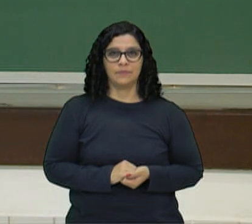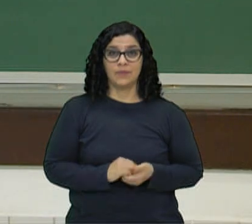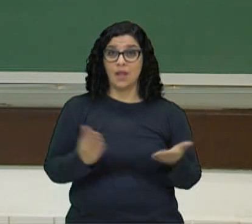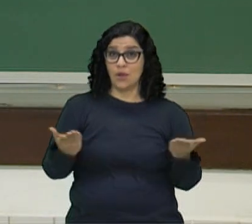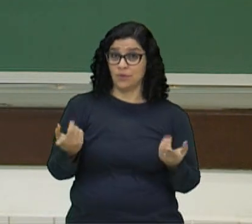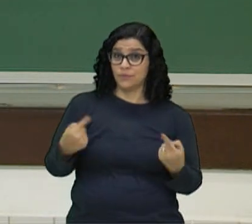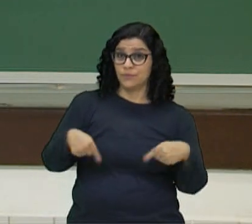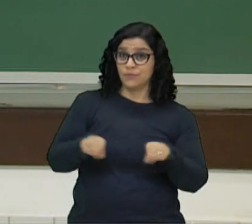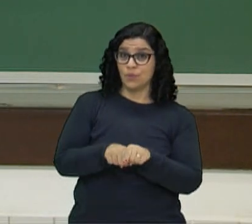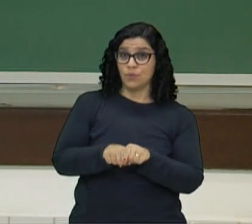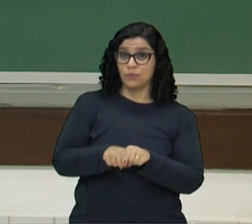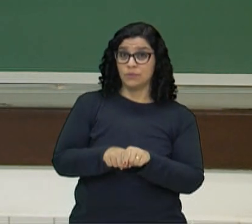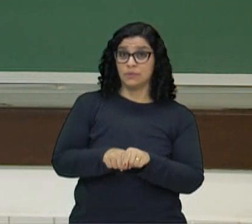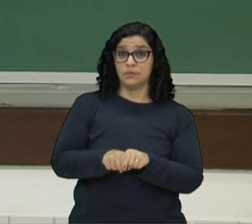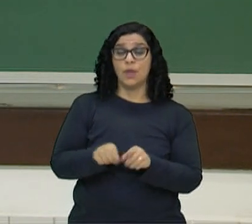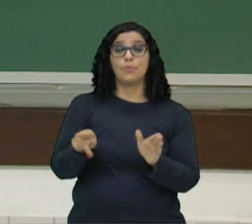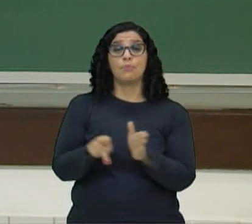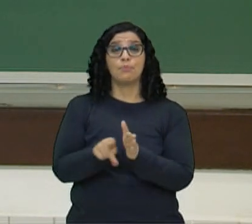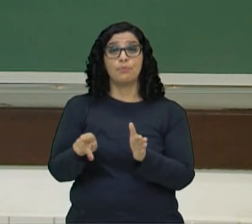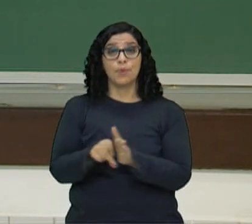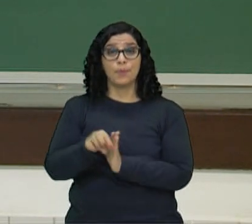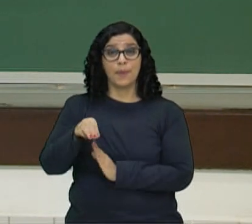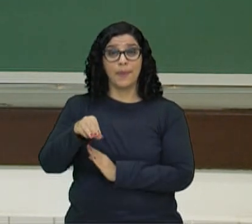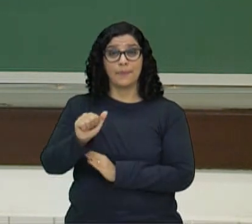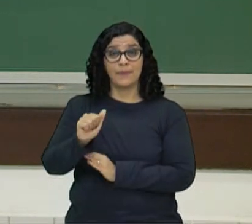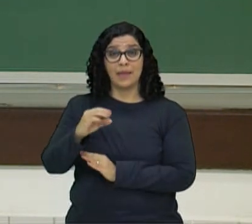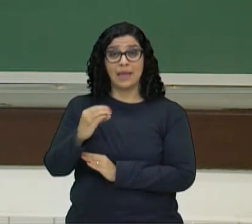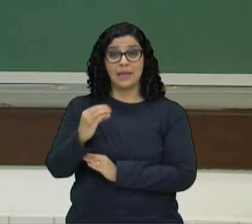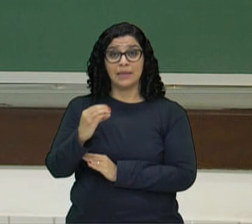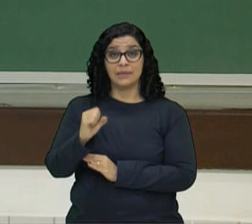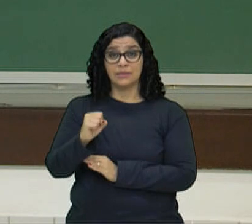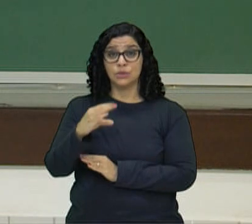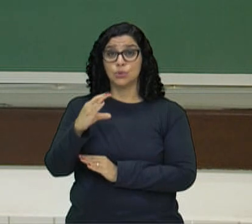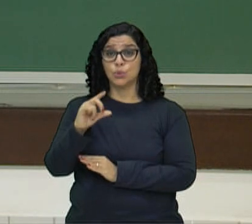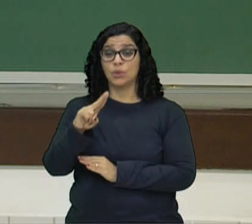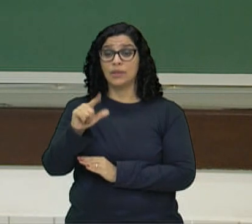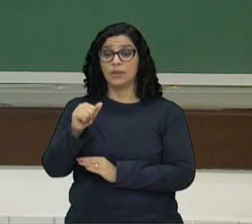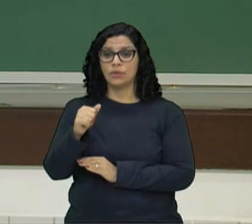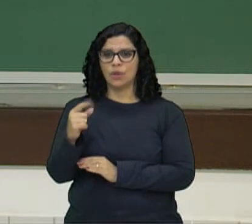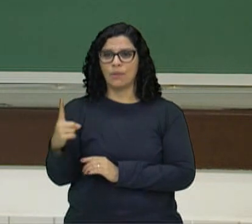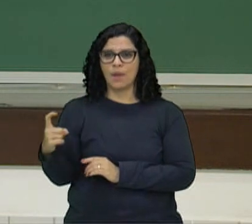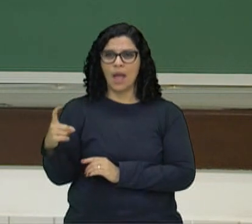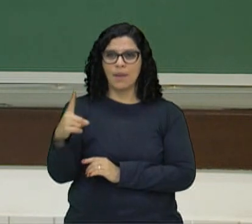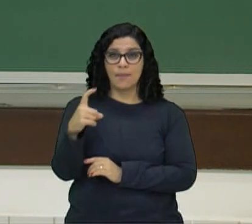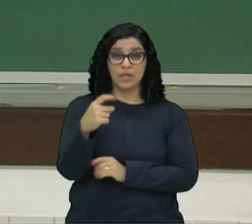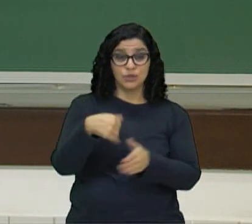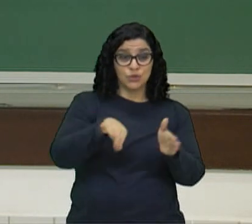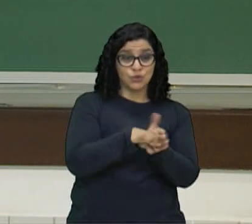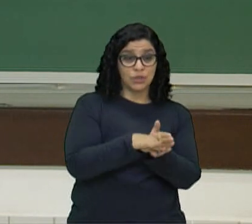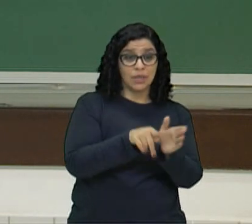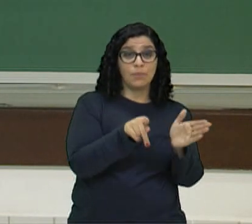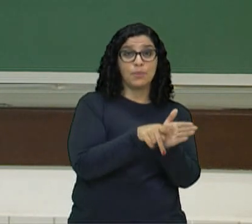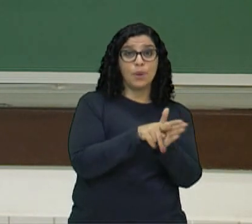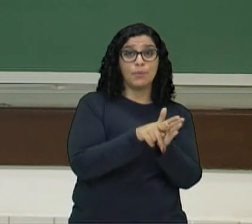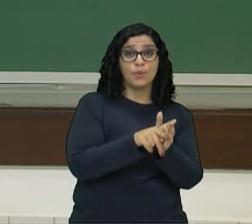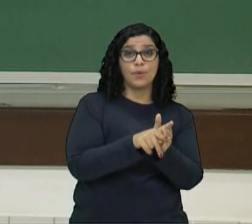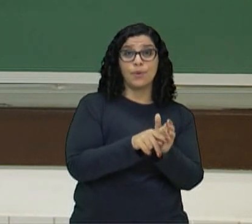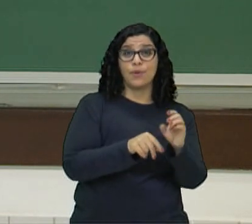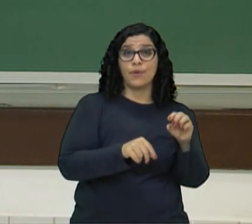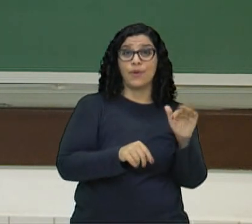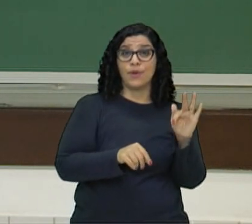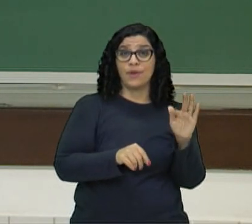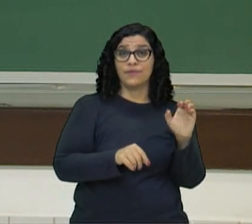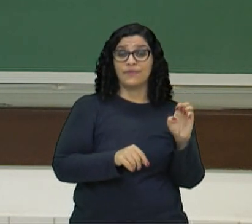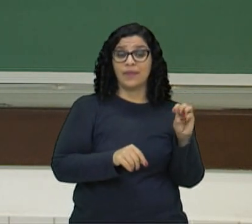Então vamos lá, gente. Gameta masculino, móvel, flagelado, indo até o gameta feminino, imóvel.